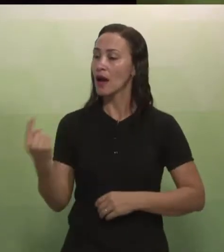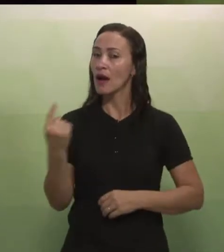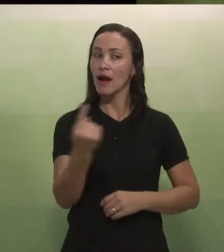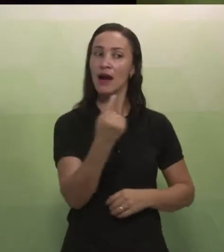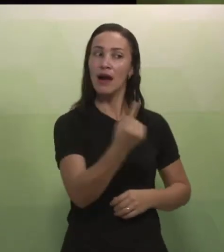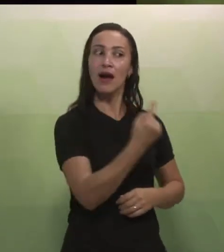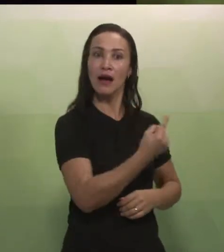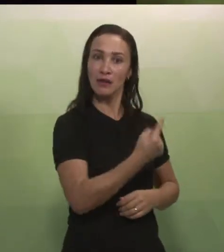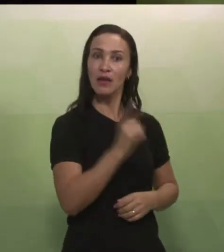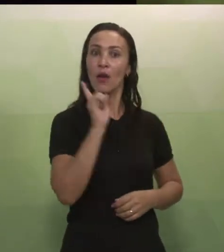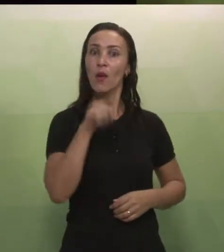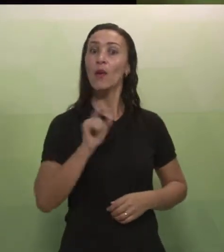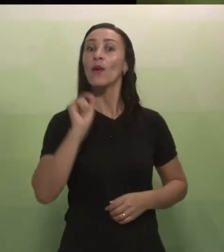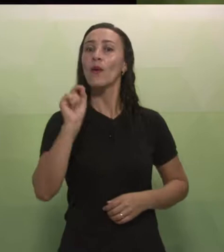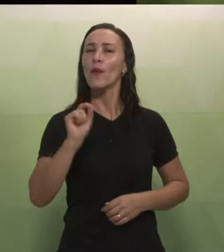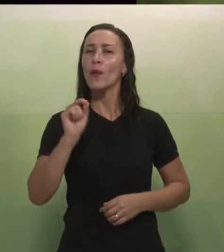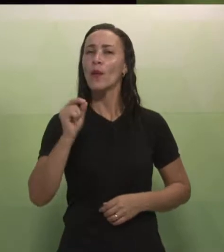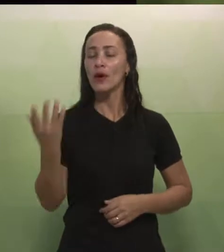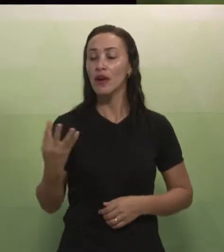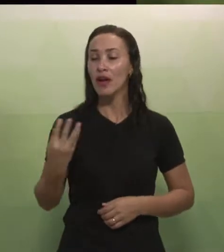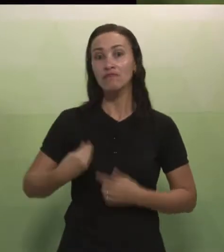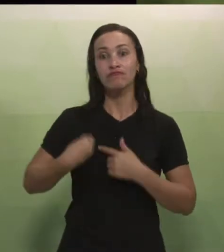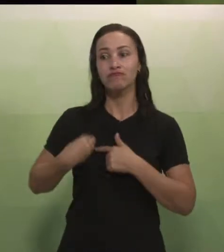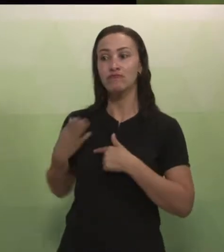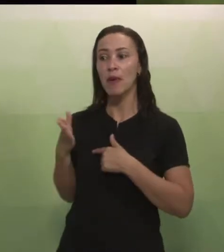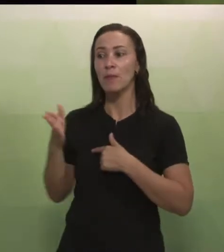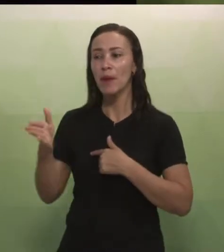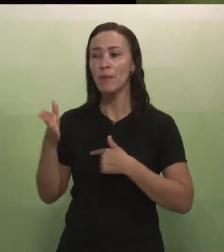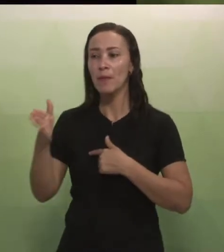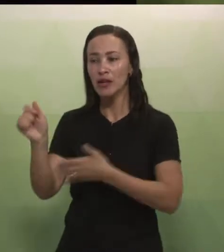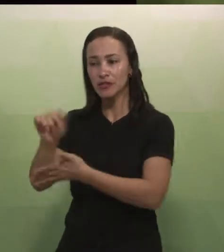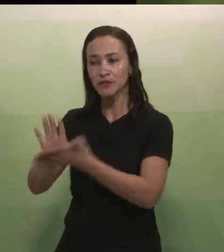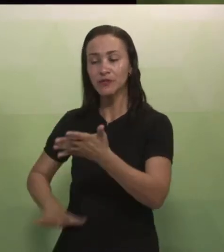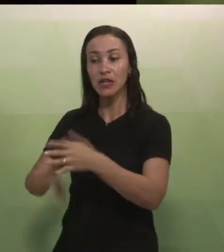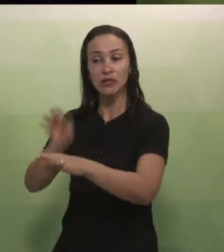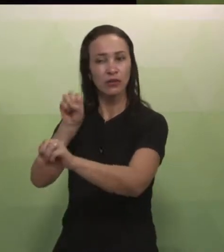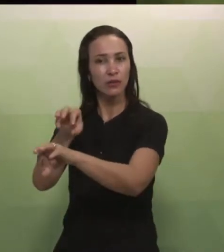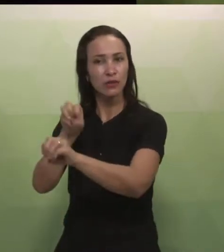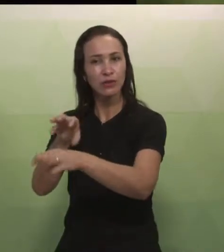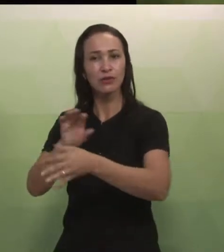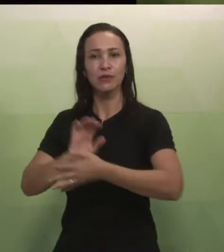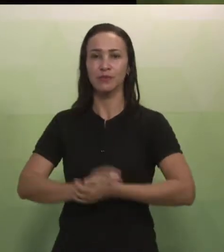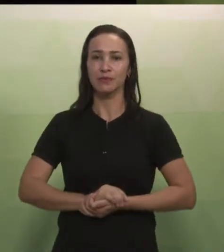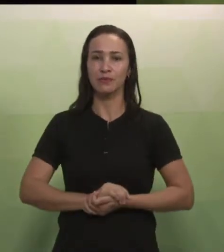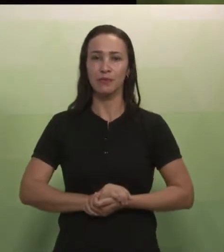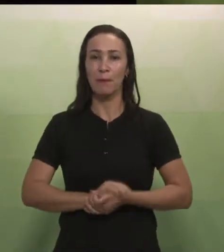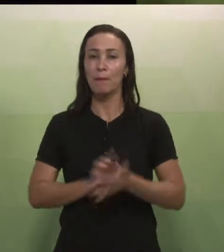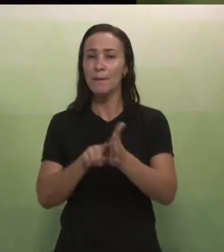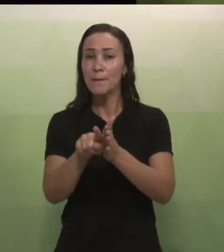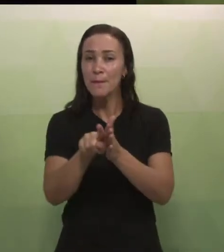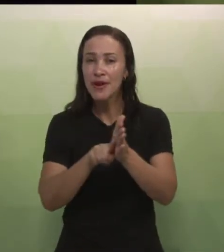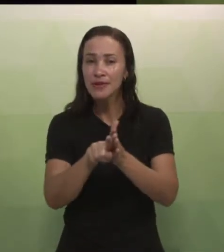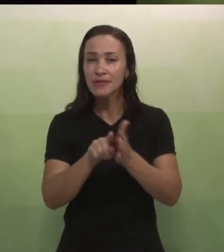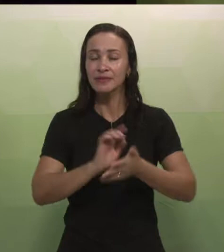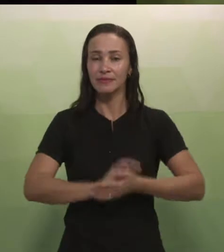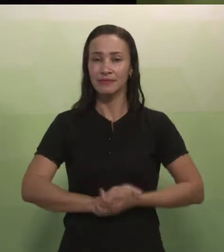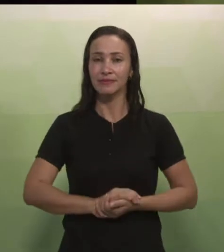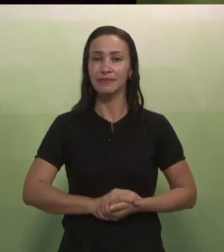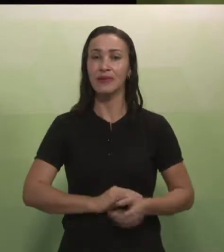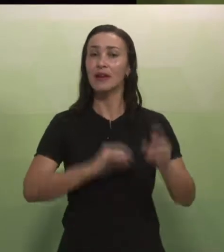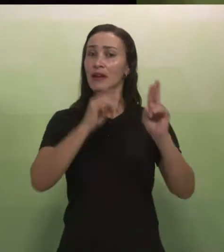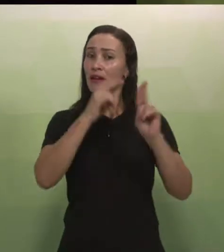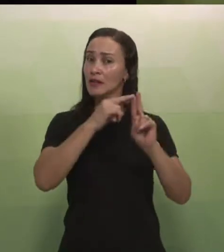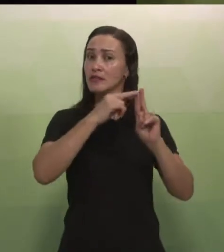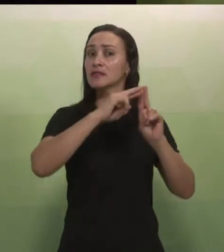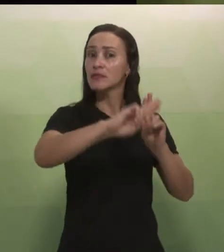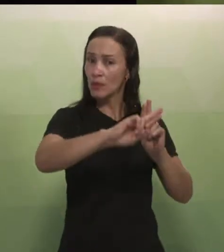nós vivenciarmos atividades de ensino, de pesquisa e de